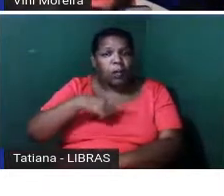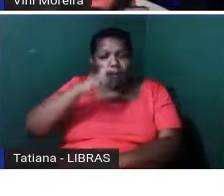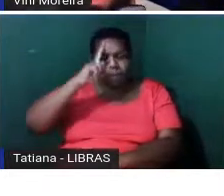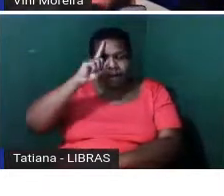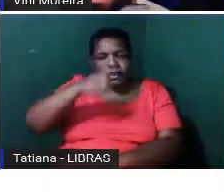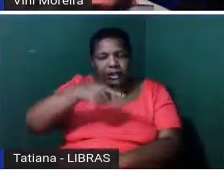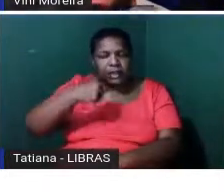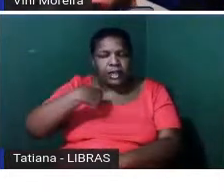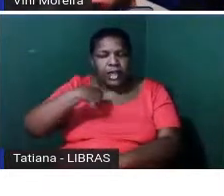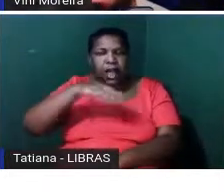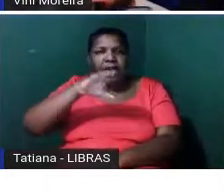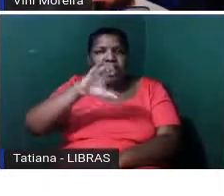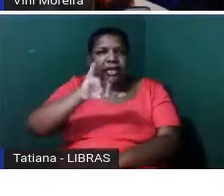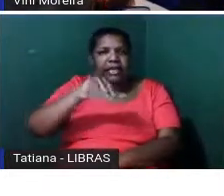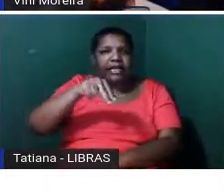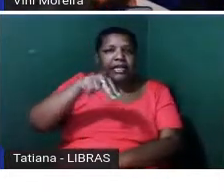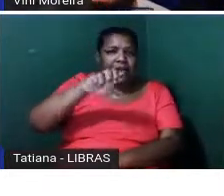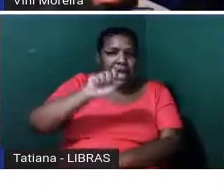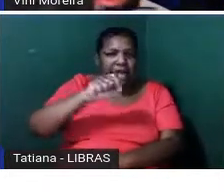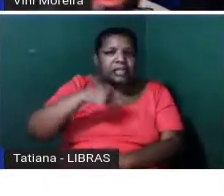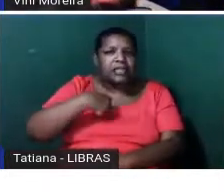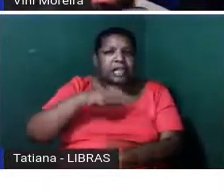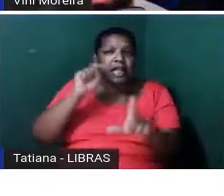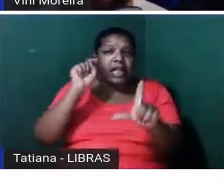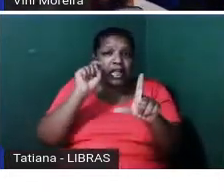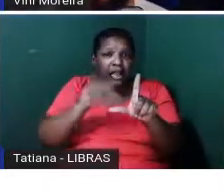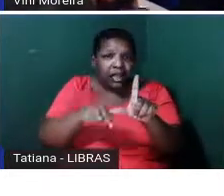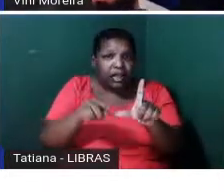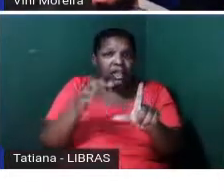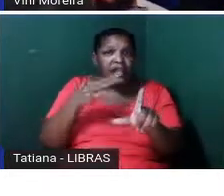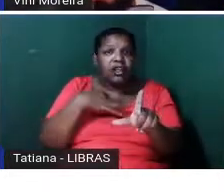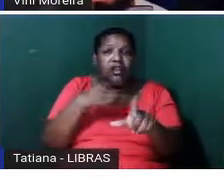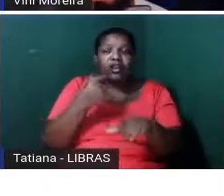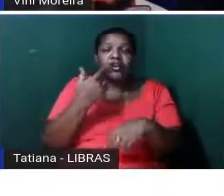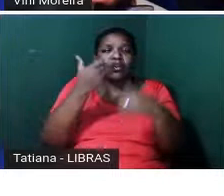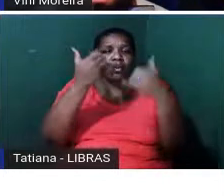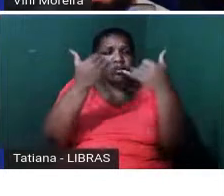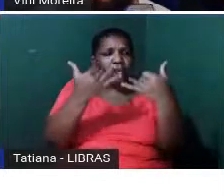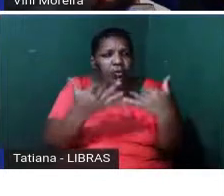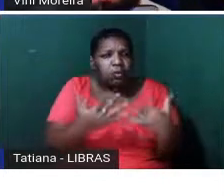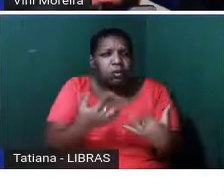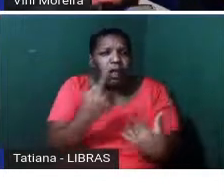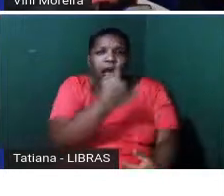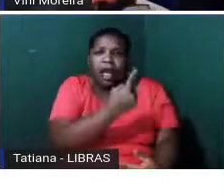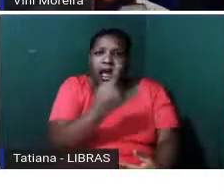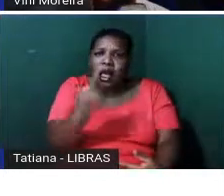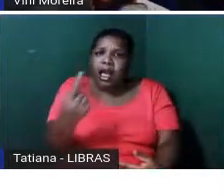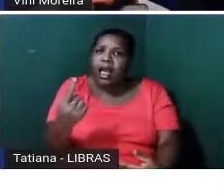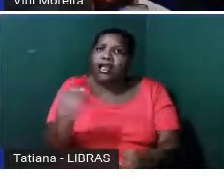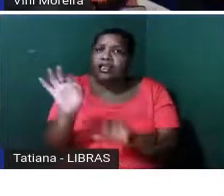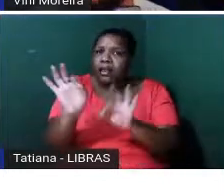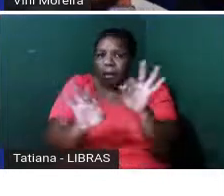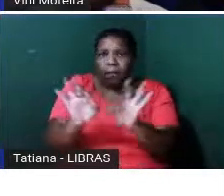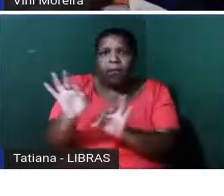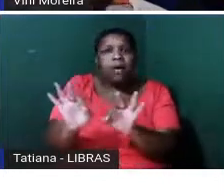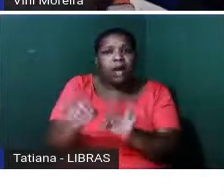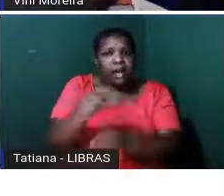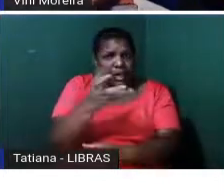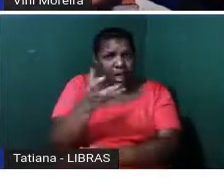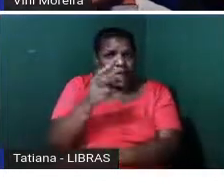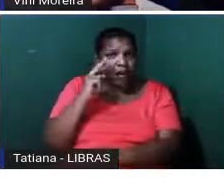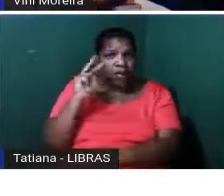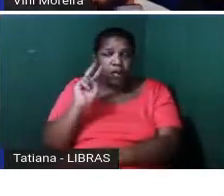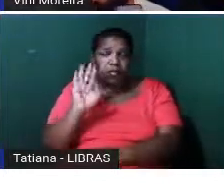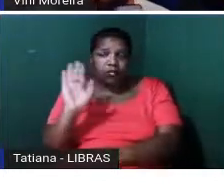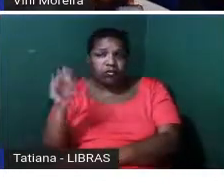para mandar para vocês links com tutoriais de cada um desses programas que quiser assistir por